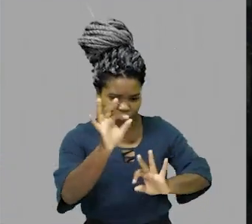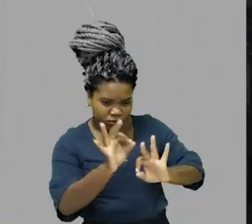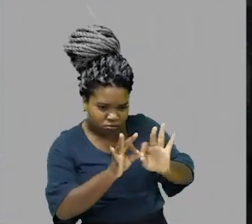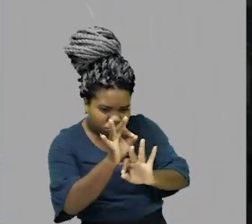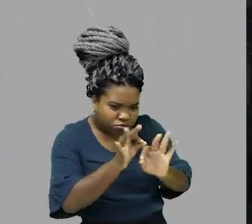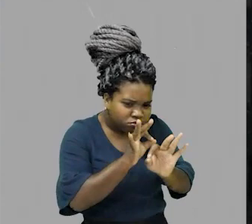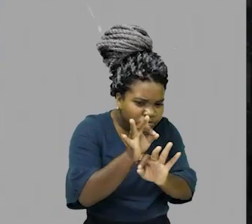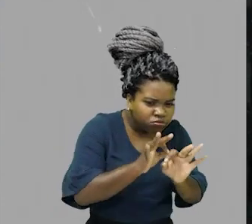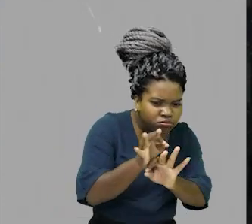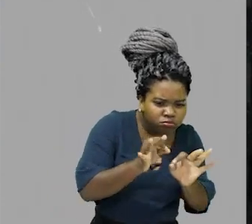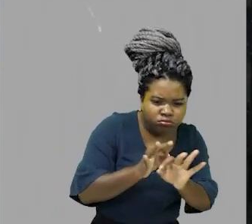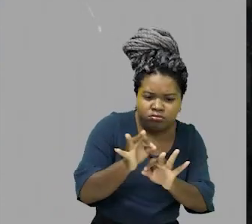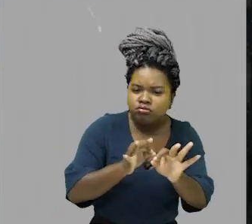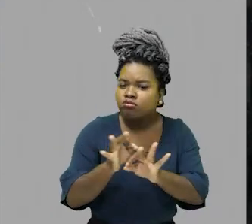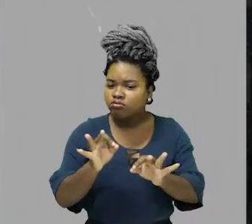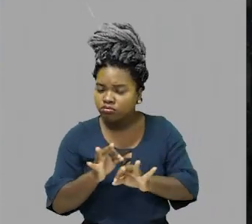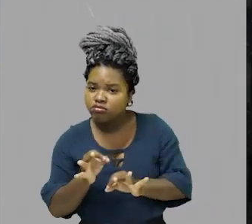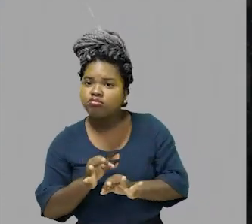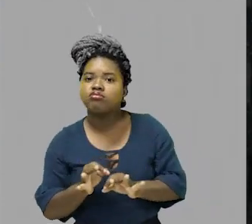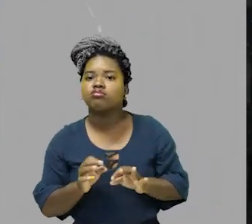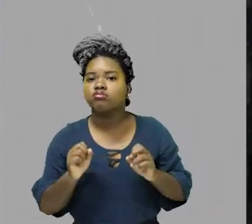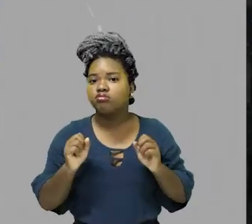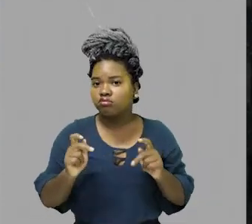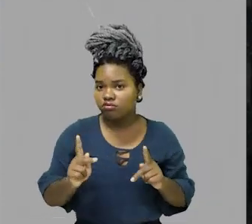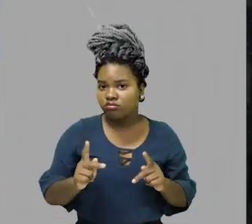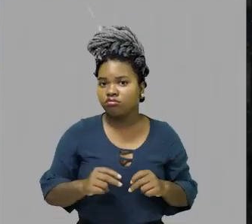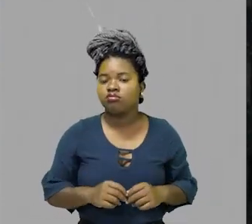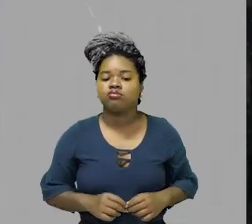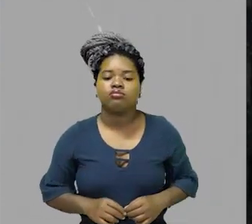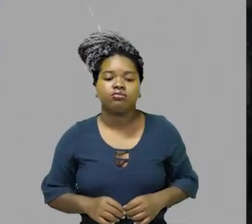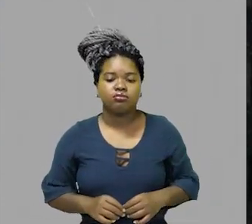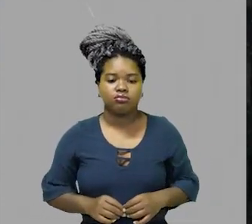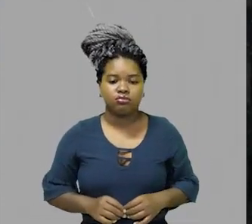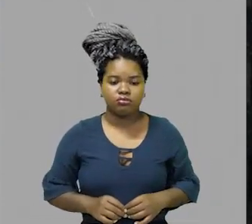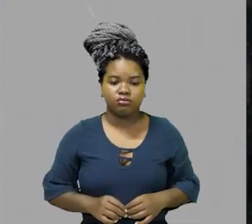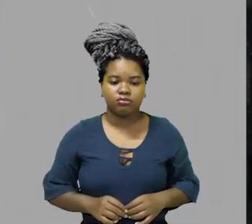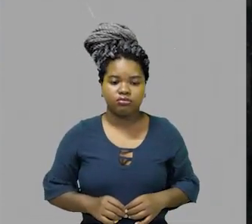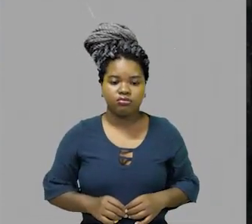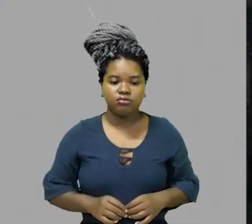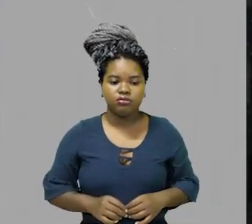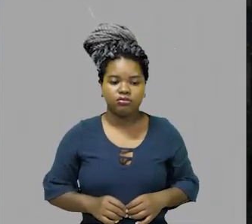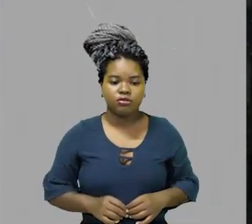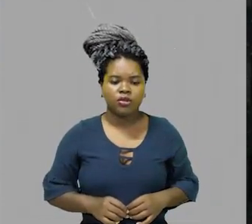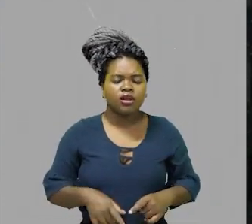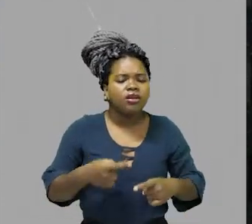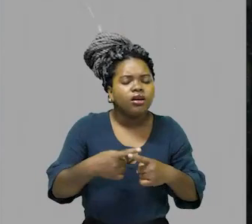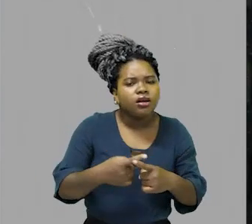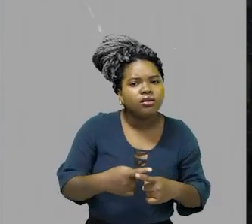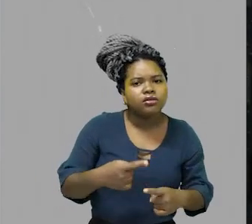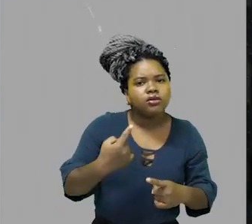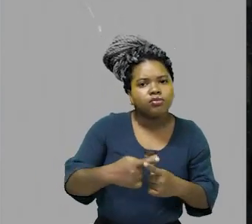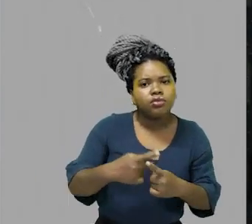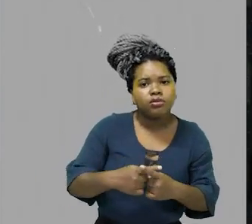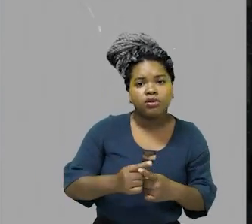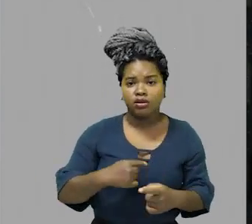ela falta receber um acabamento para que ela possa ficar completa. Por quê? Porque os nossos genes,